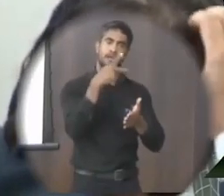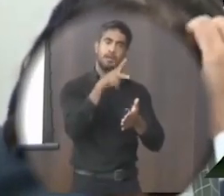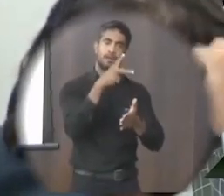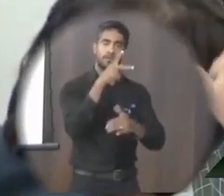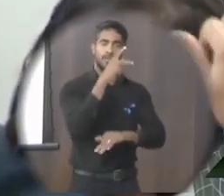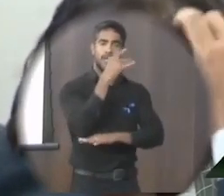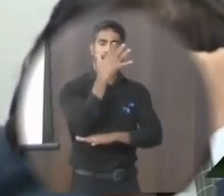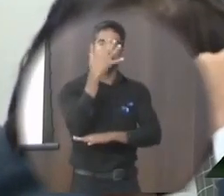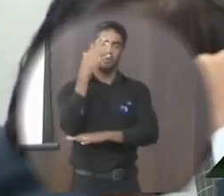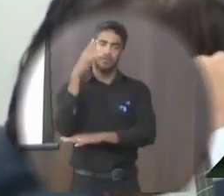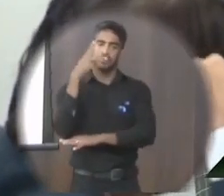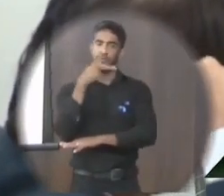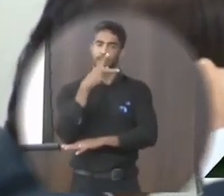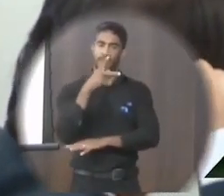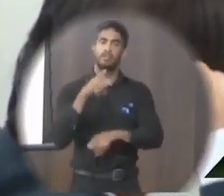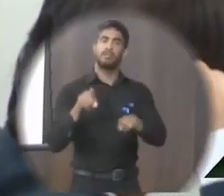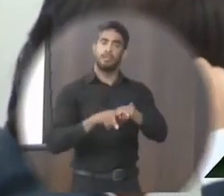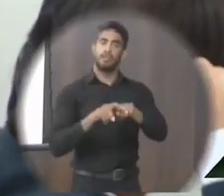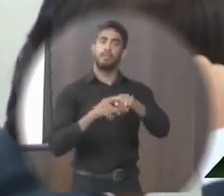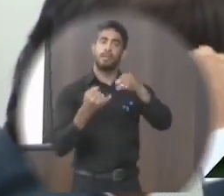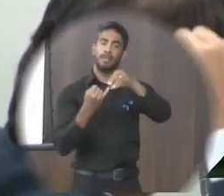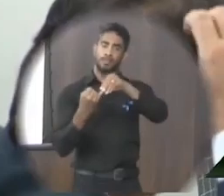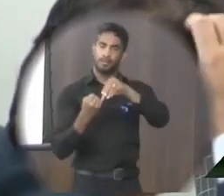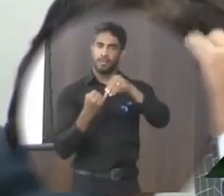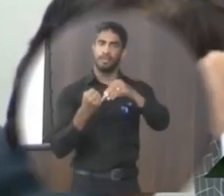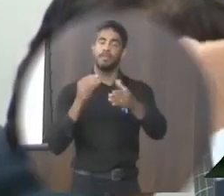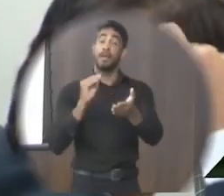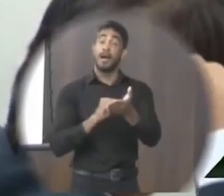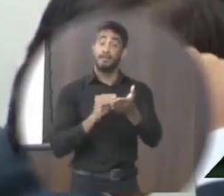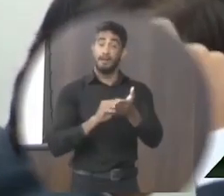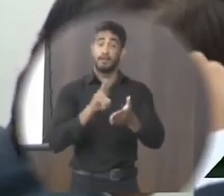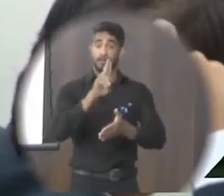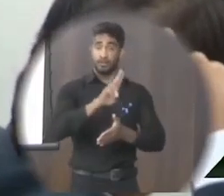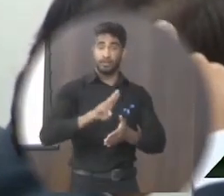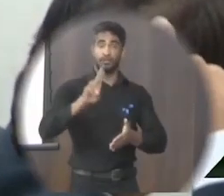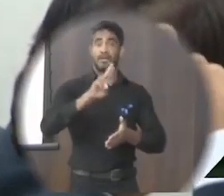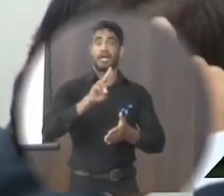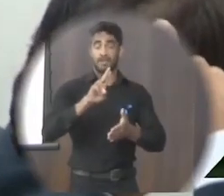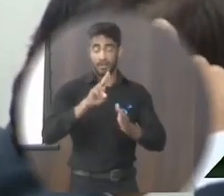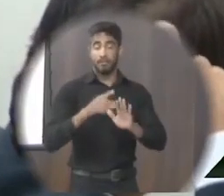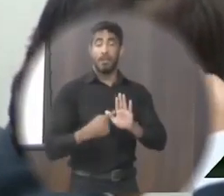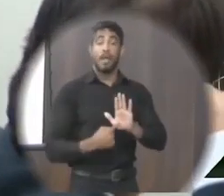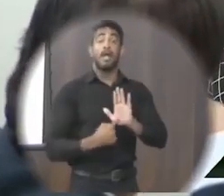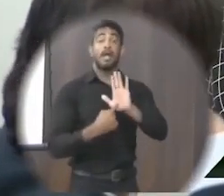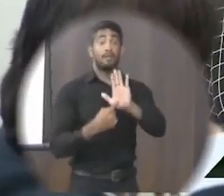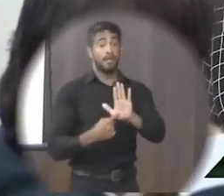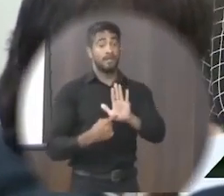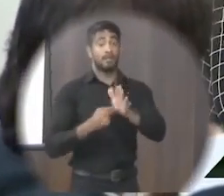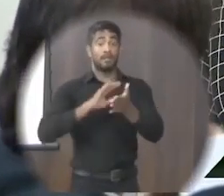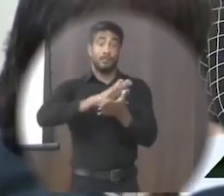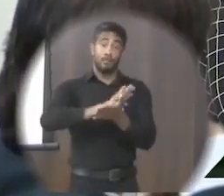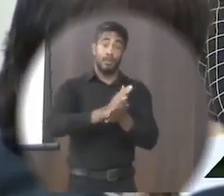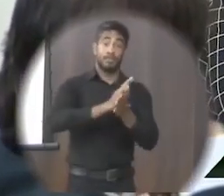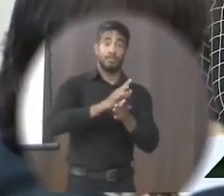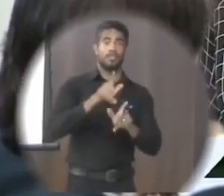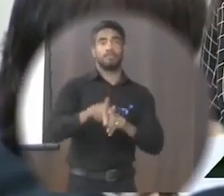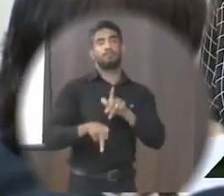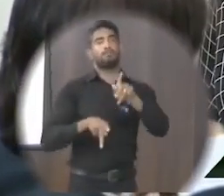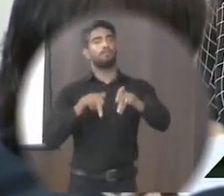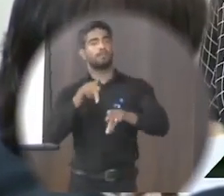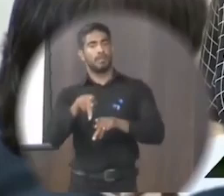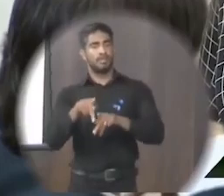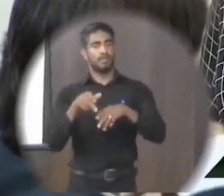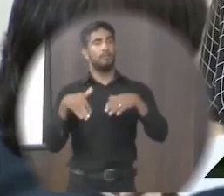áreas institucionais. A falta da utilização dessas áreas representa um prejuízo para a população. Então, nesse